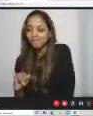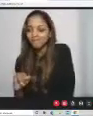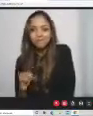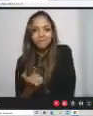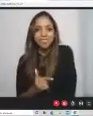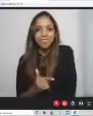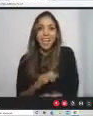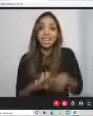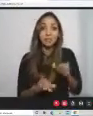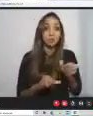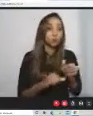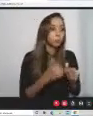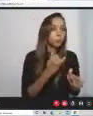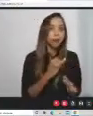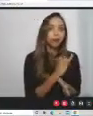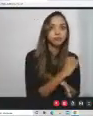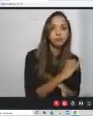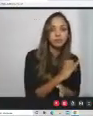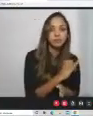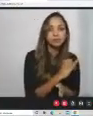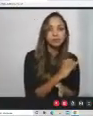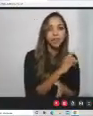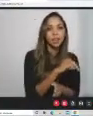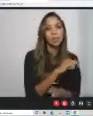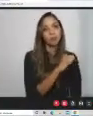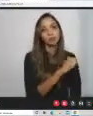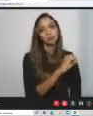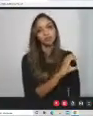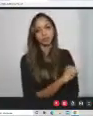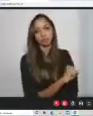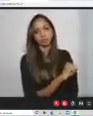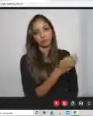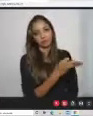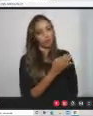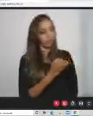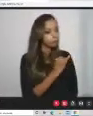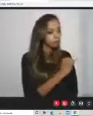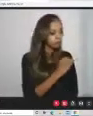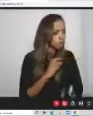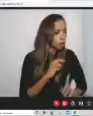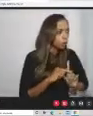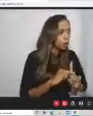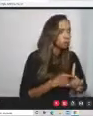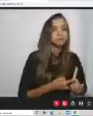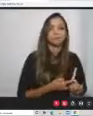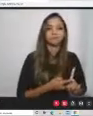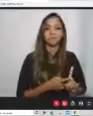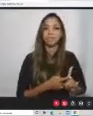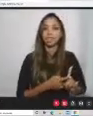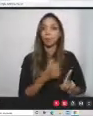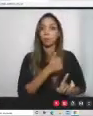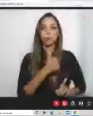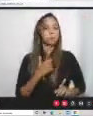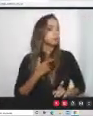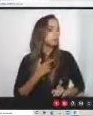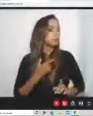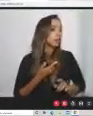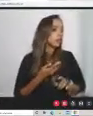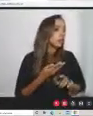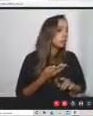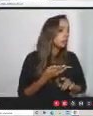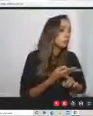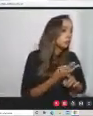que a adolescente está grávida é o agente comunitário de saúde. Porque é a primeira pessoa que eles procuram para iniciar o pré-natal, para saber